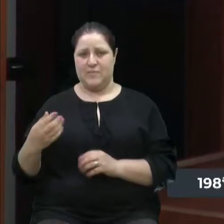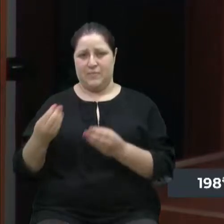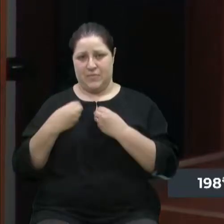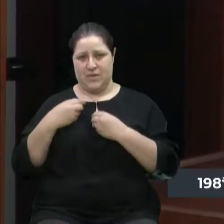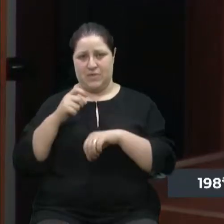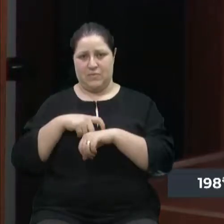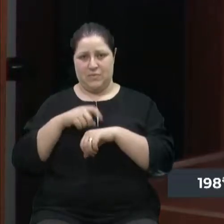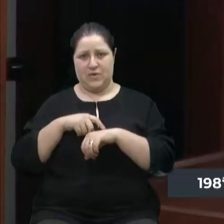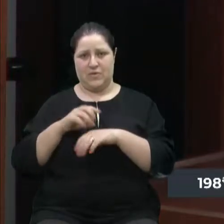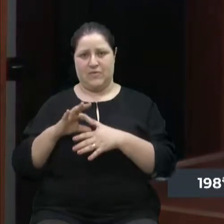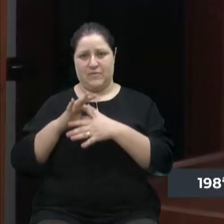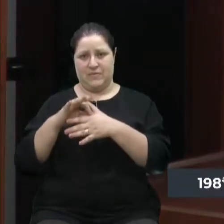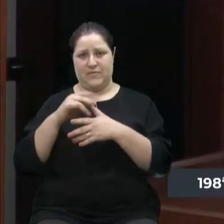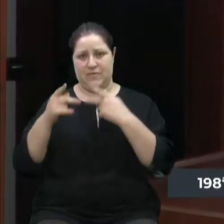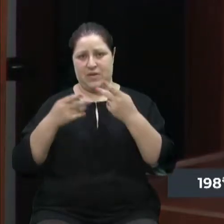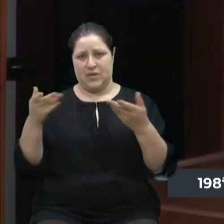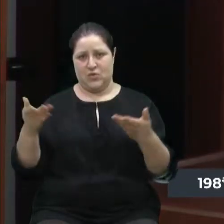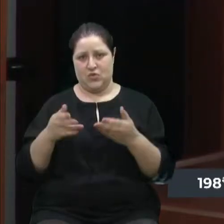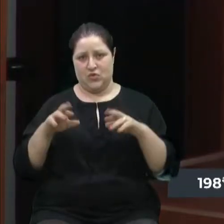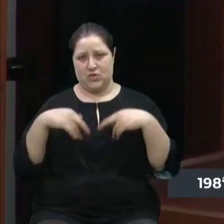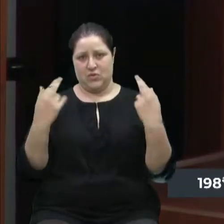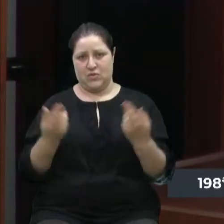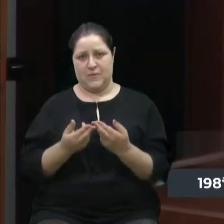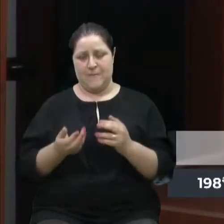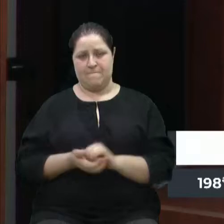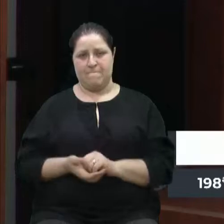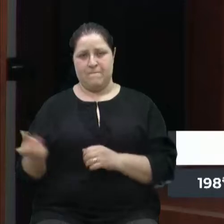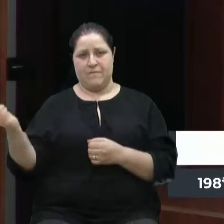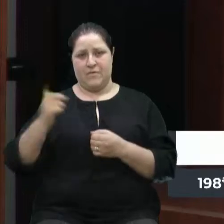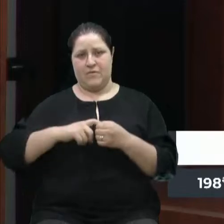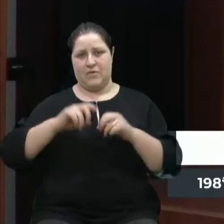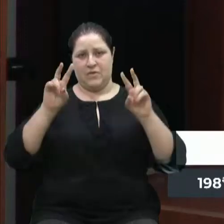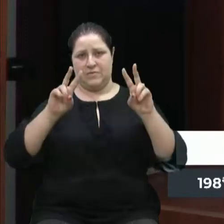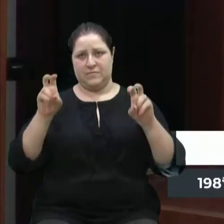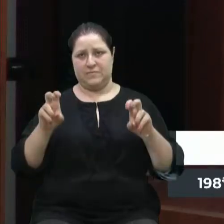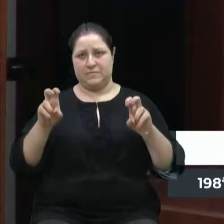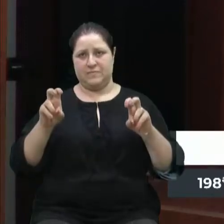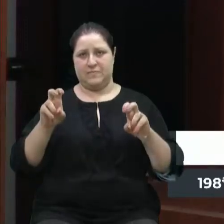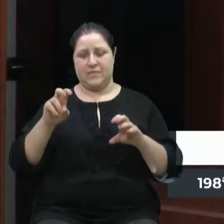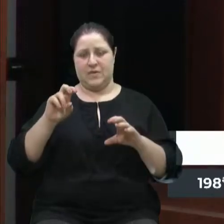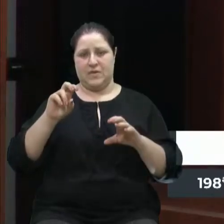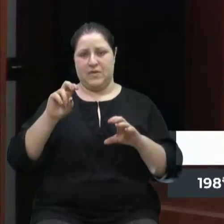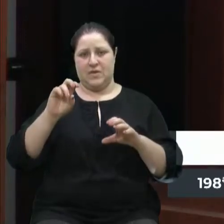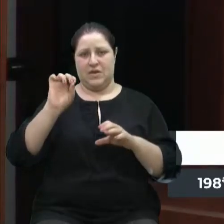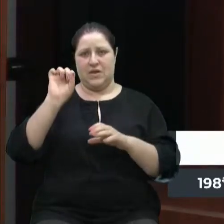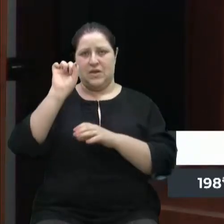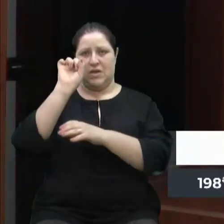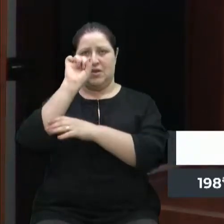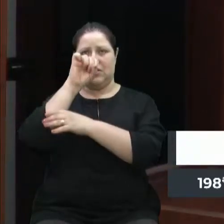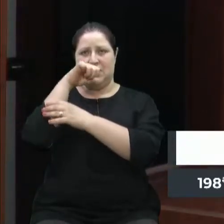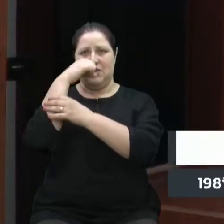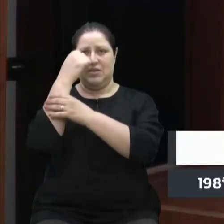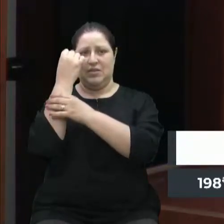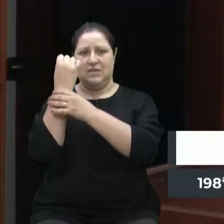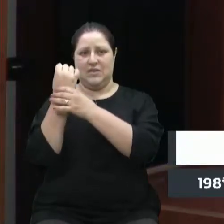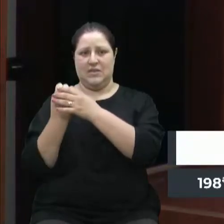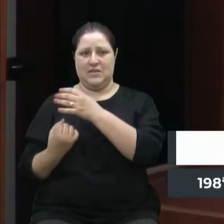hoje, mas eu vou retomar o assunto aqui do Caxias do Sul Basquete, até porque o prazo tá